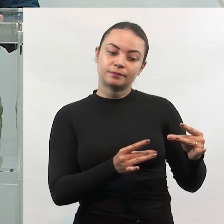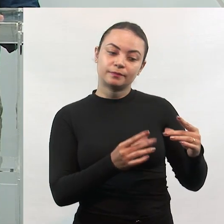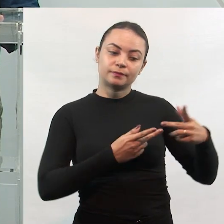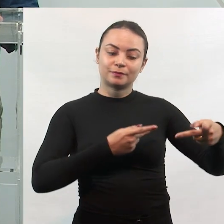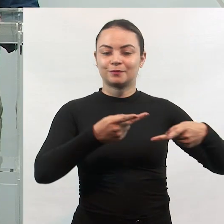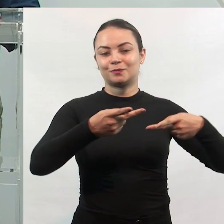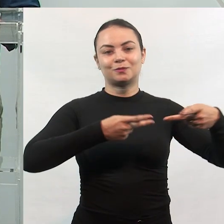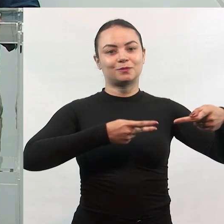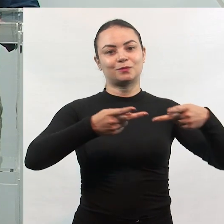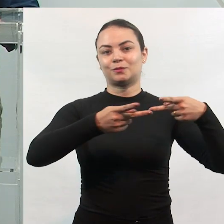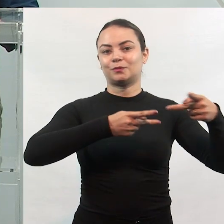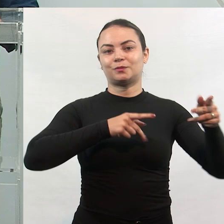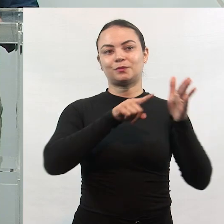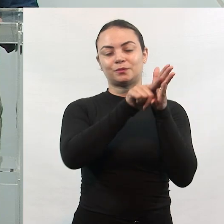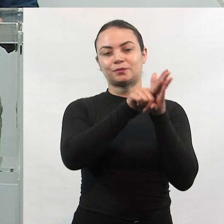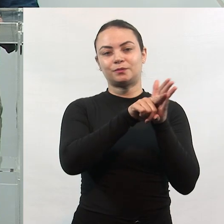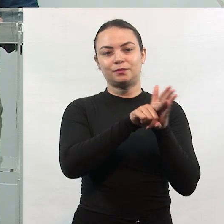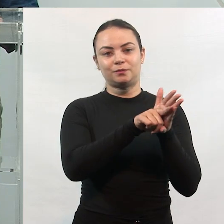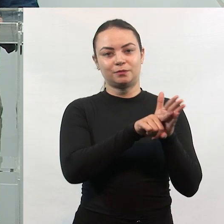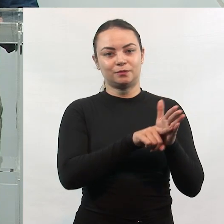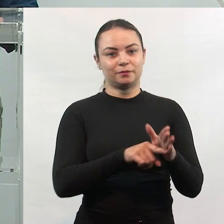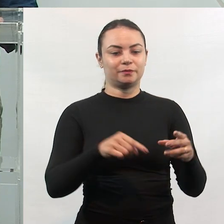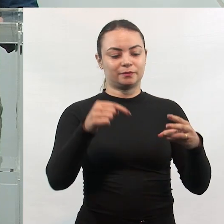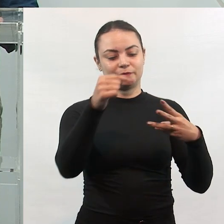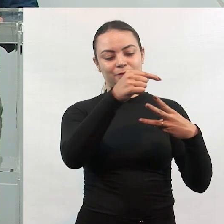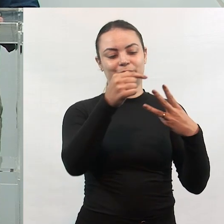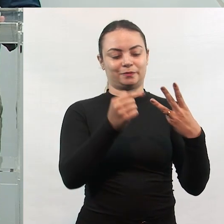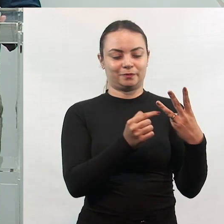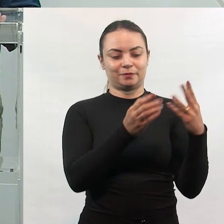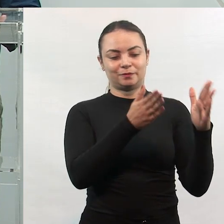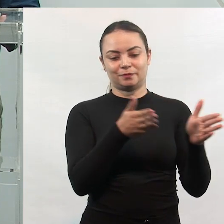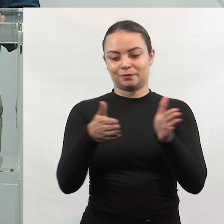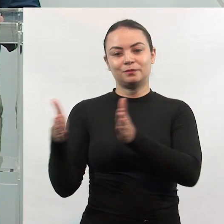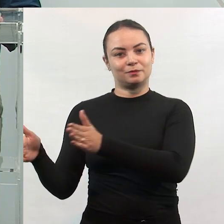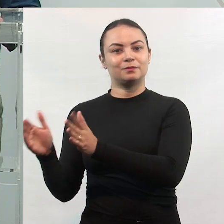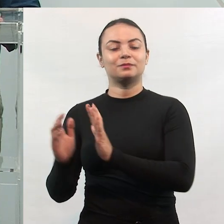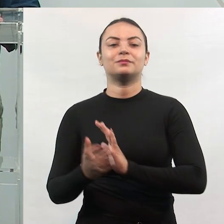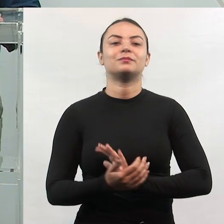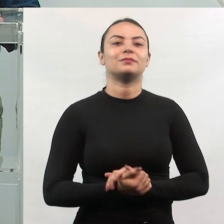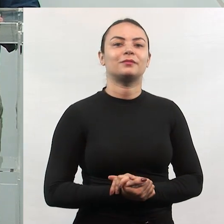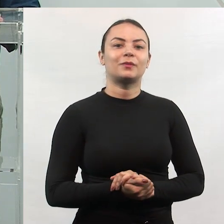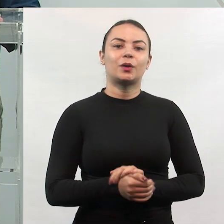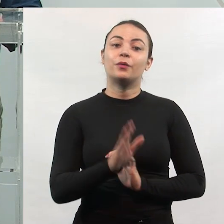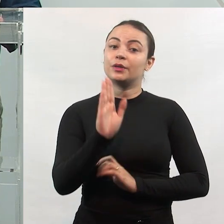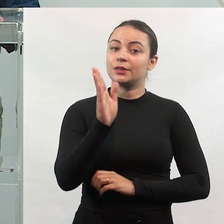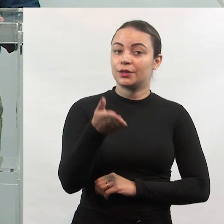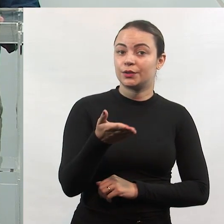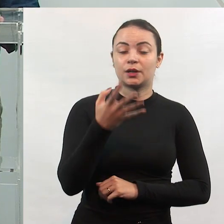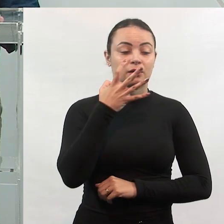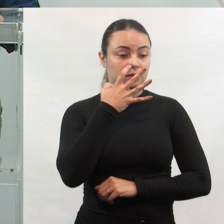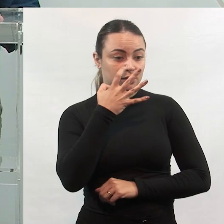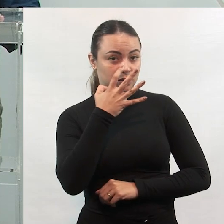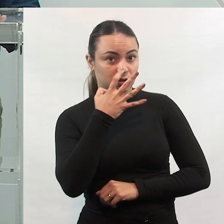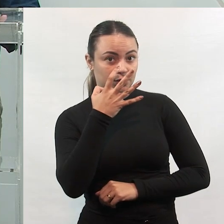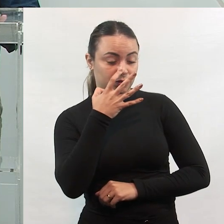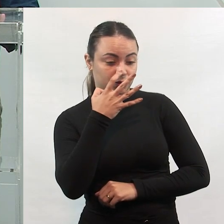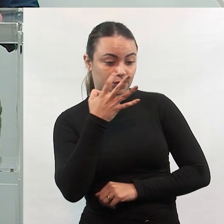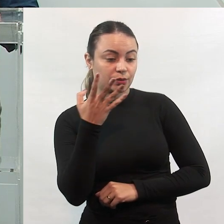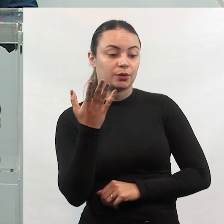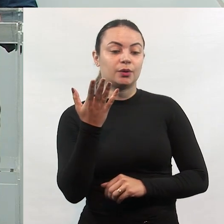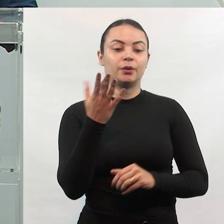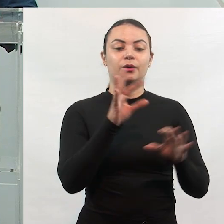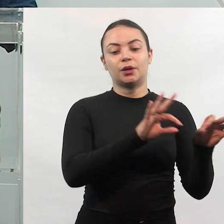dando sequência ao conteúdo da disciplina de metodologia. Você já viu, já teve acesso ao nosso